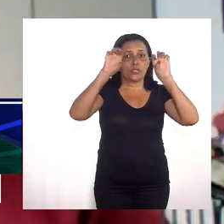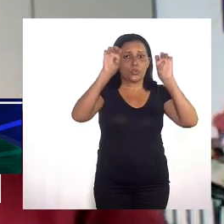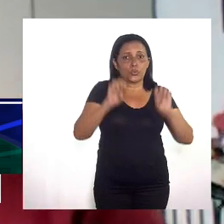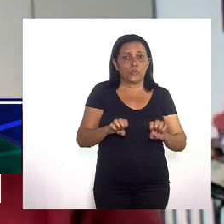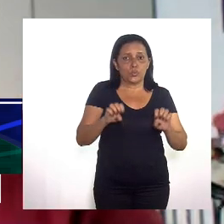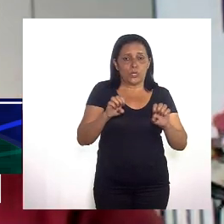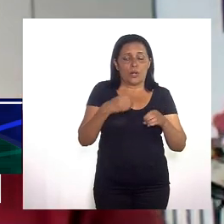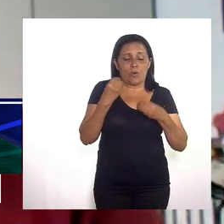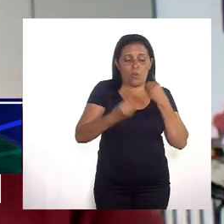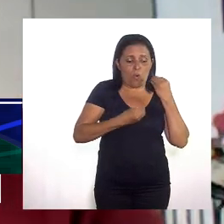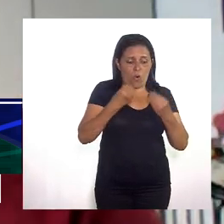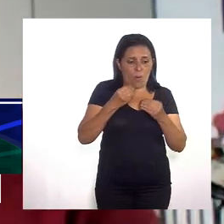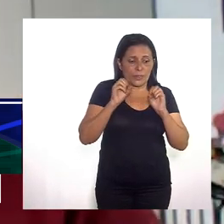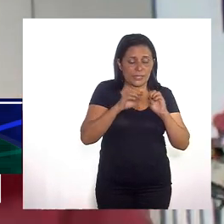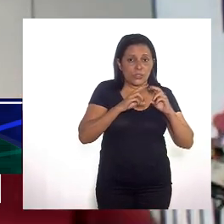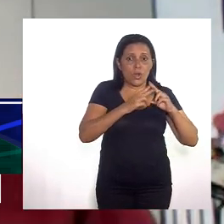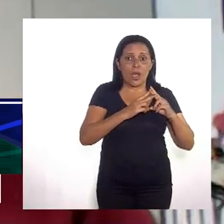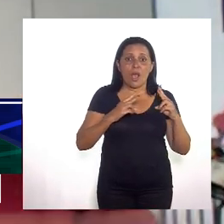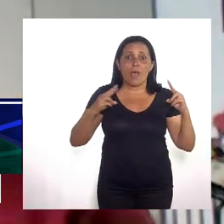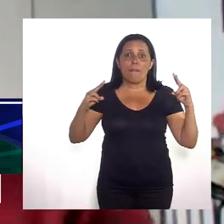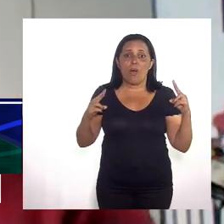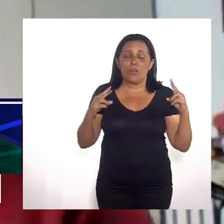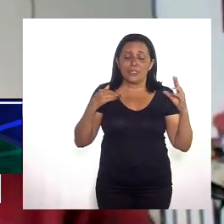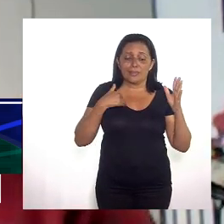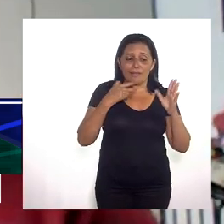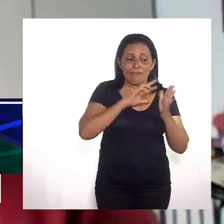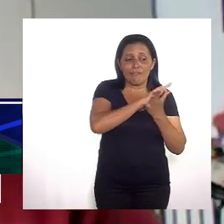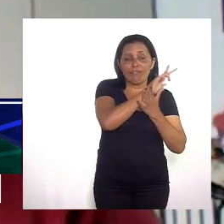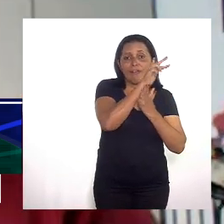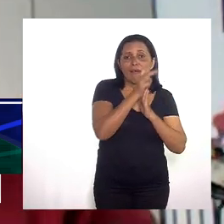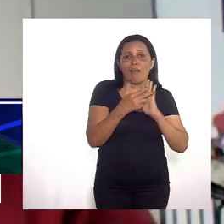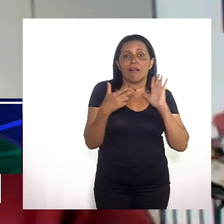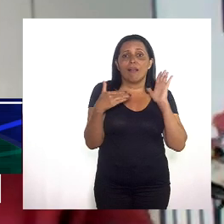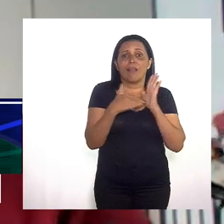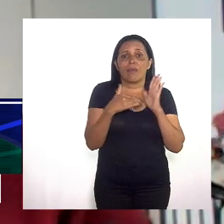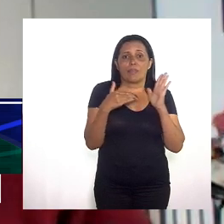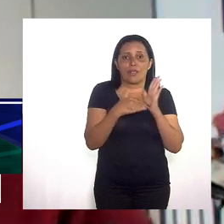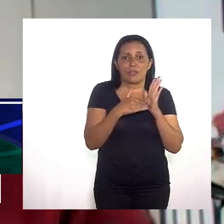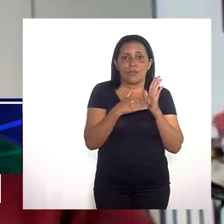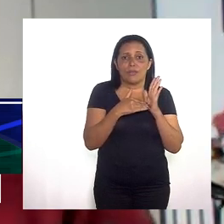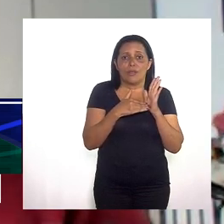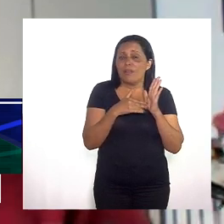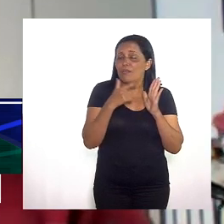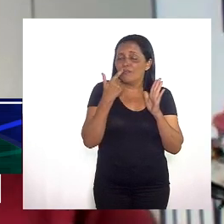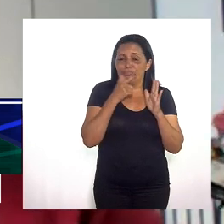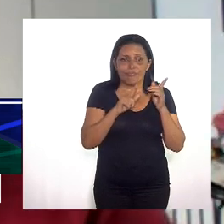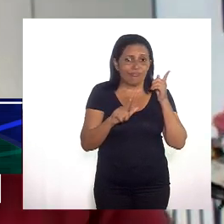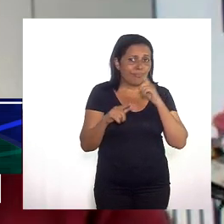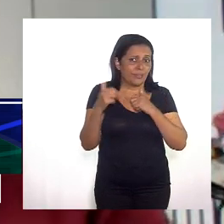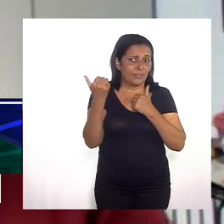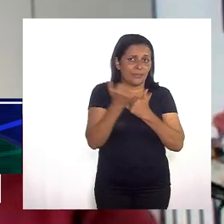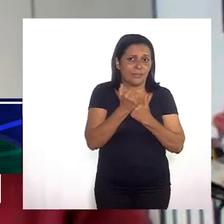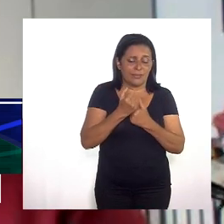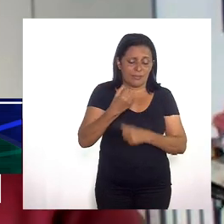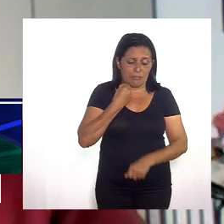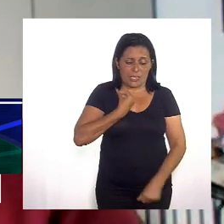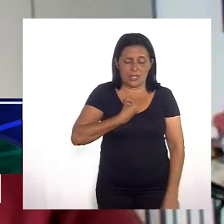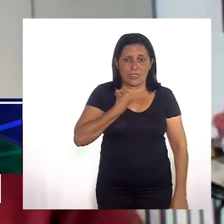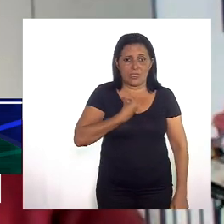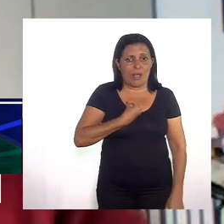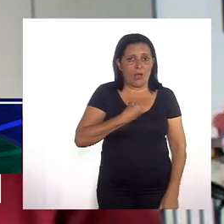ensino remoto. O ensino remoto tem muitas limitações. Ele nunca vai superar ou substituir a educação